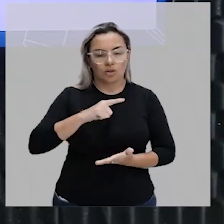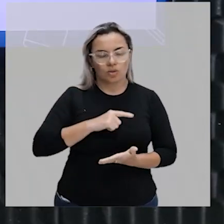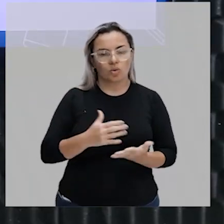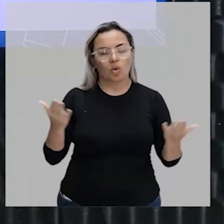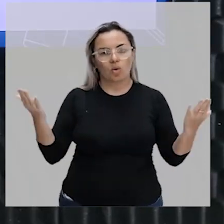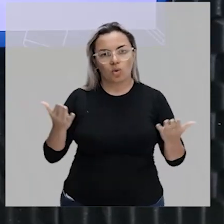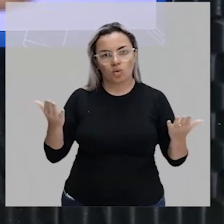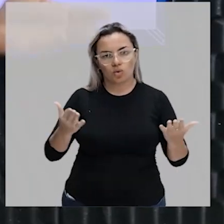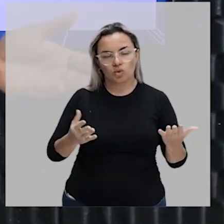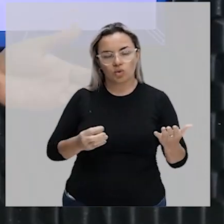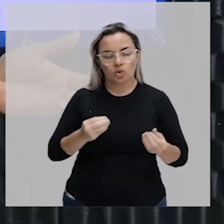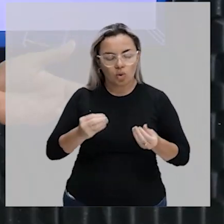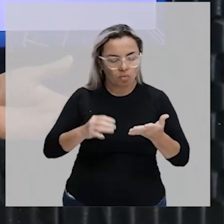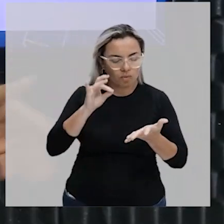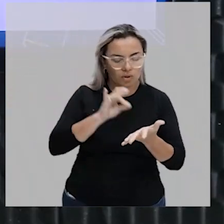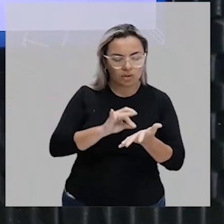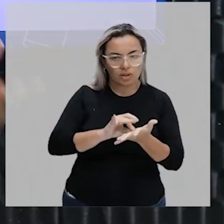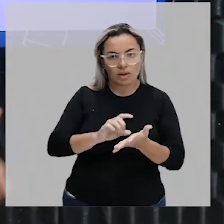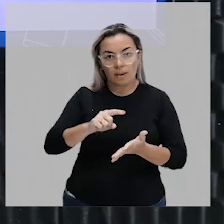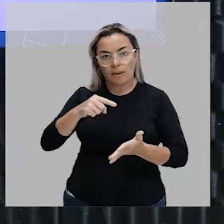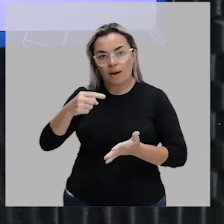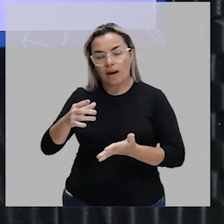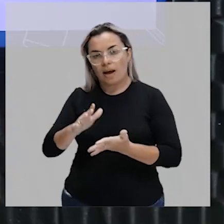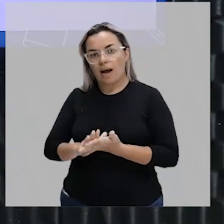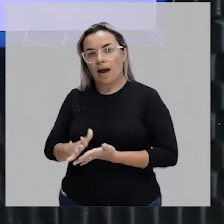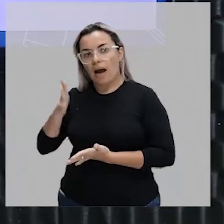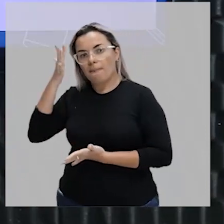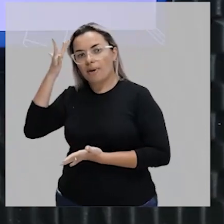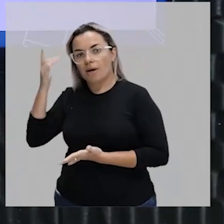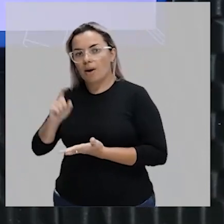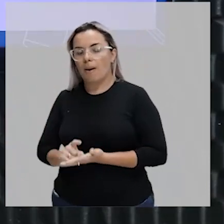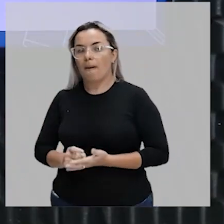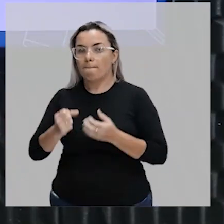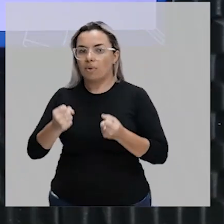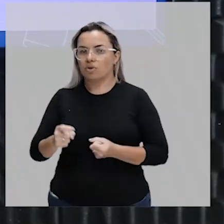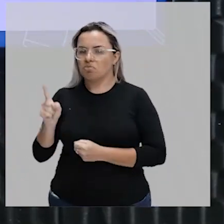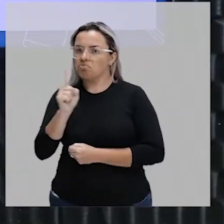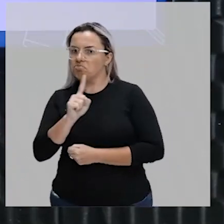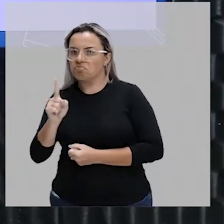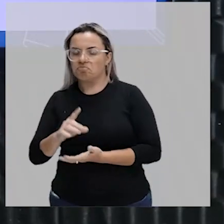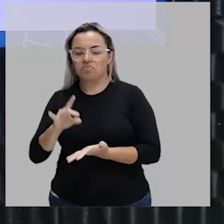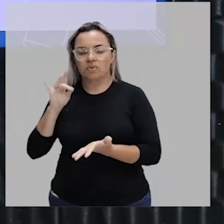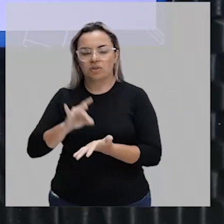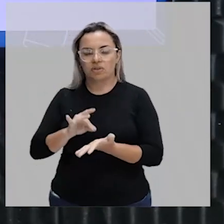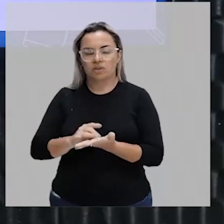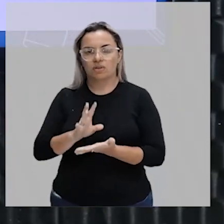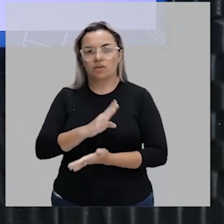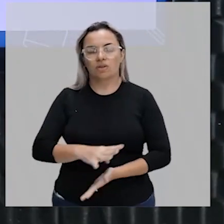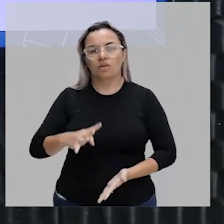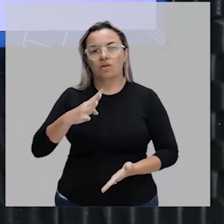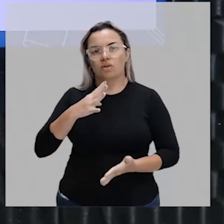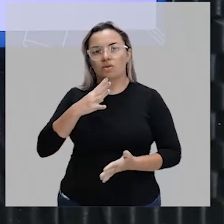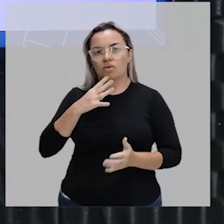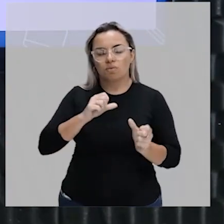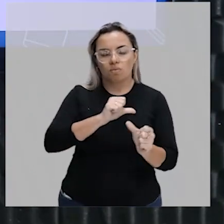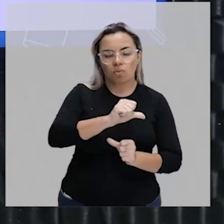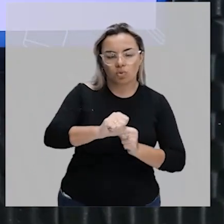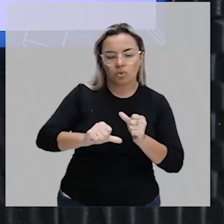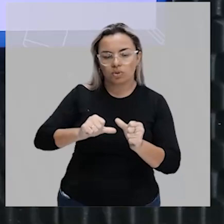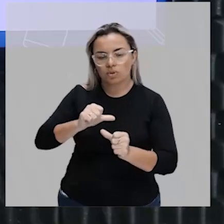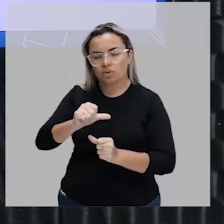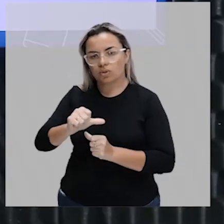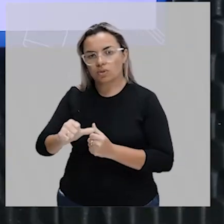verdade, amanhã pode não ser mais uma verdade. Na ciência, esses conhecimentos estão em constante